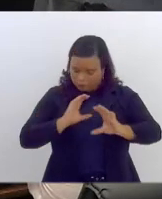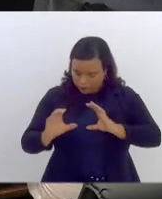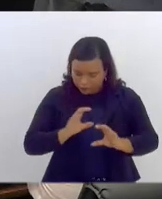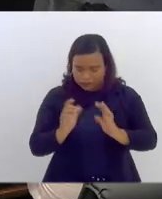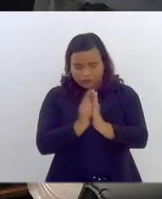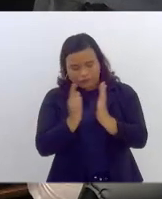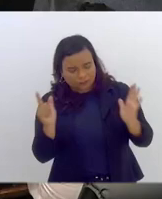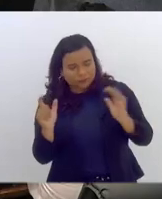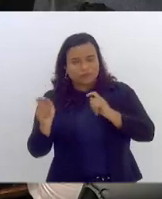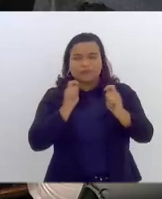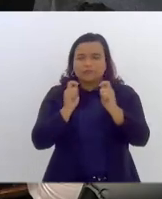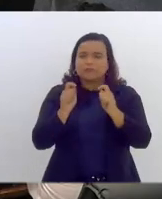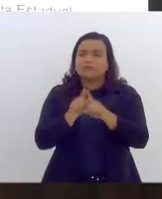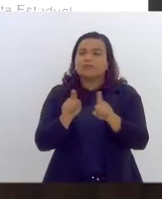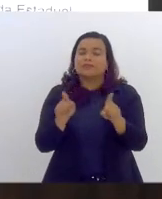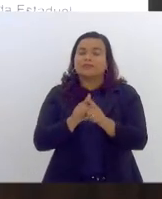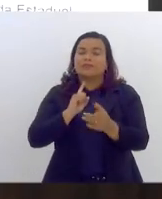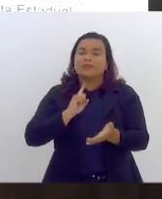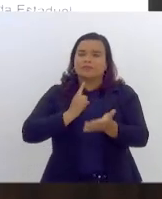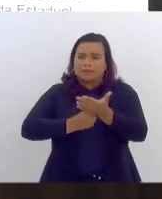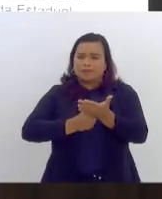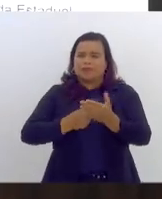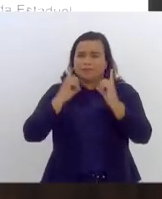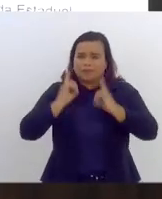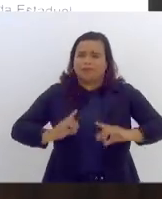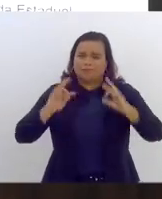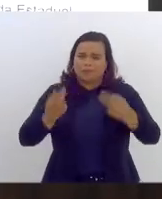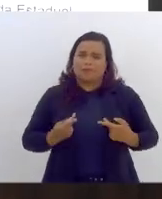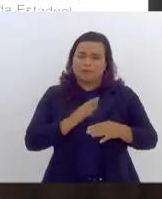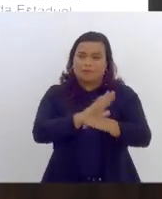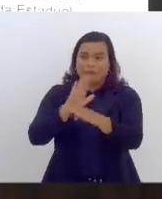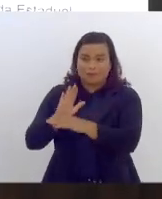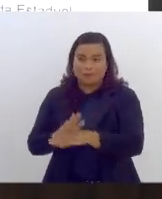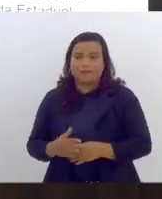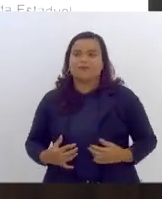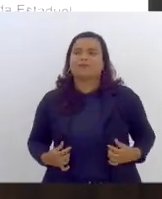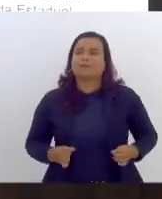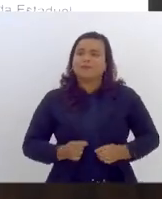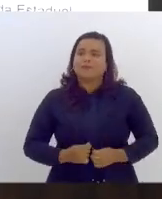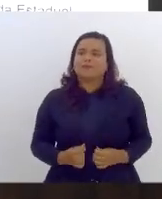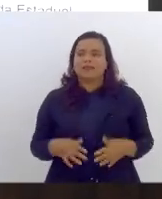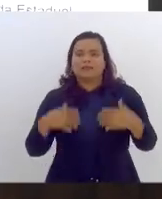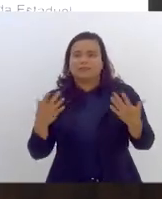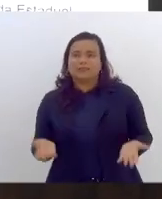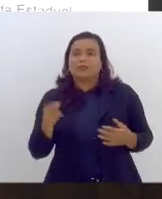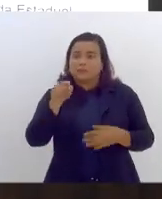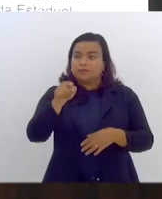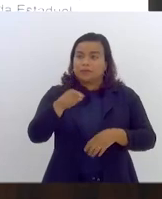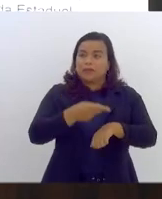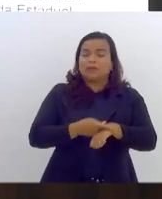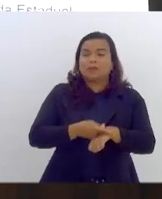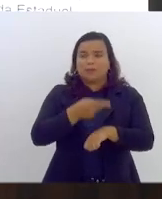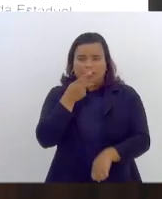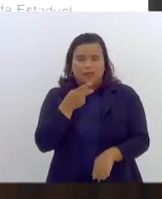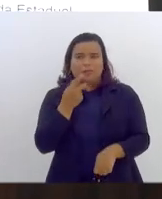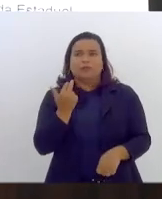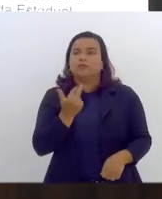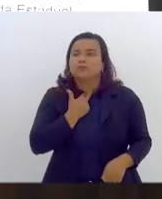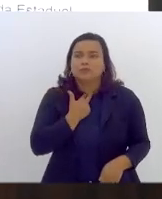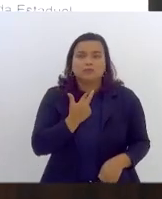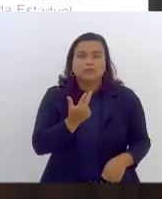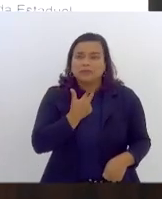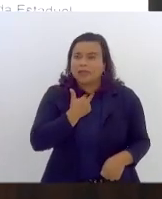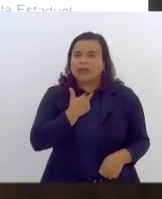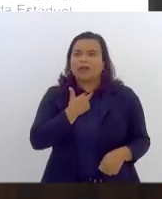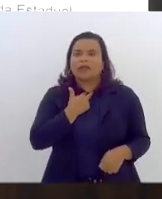jornalista e comprometida com a dignidade humana. Bom, esse prêmio não poderia fazer